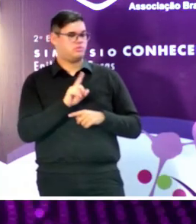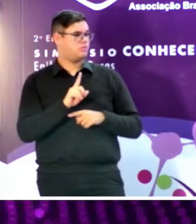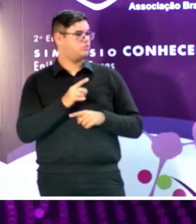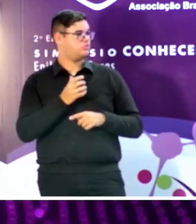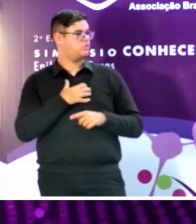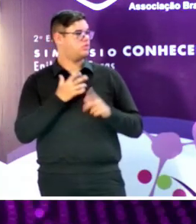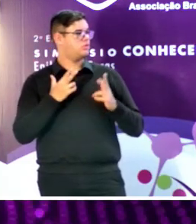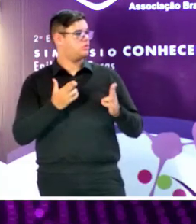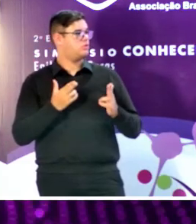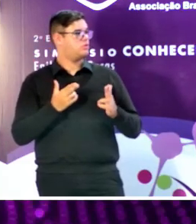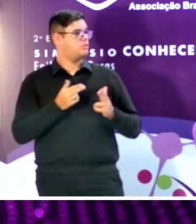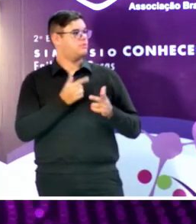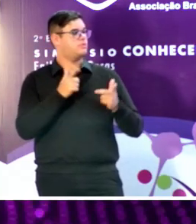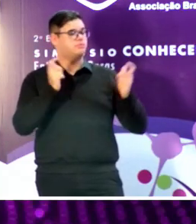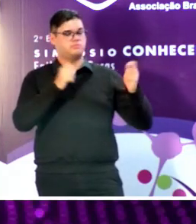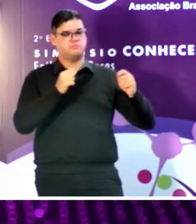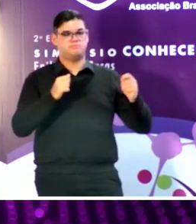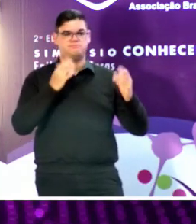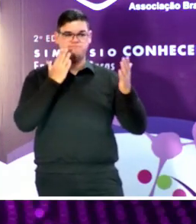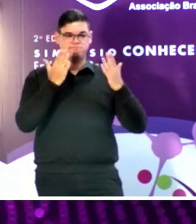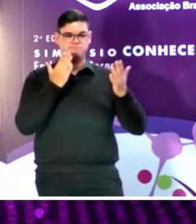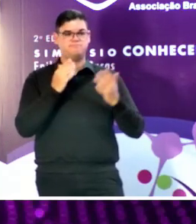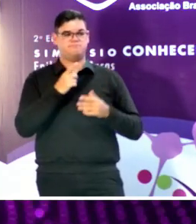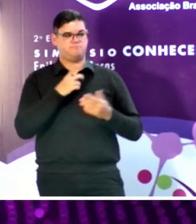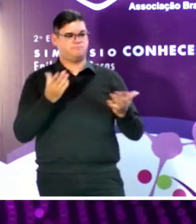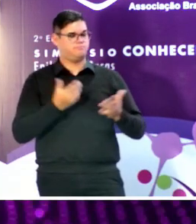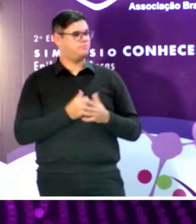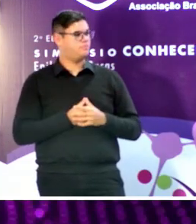forma para as possibilidades terapêuticas que a gente tem.